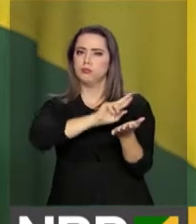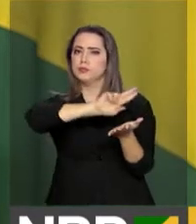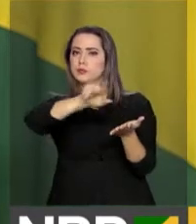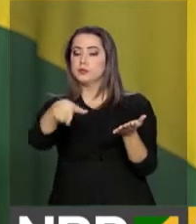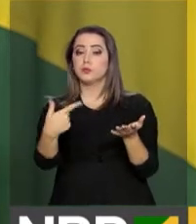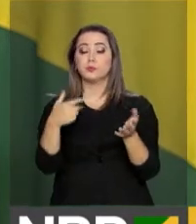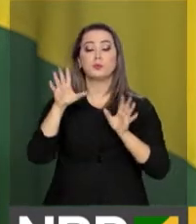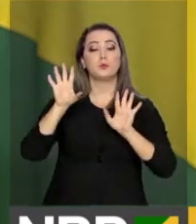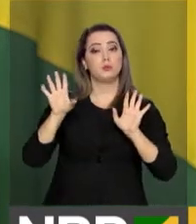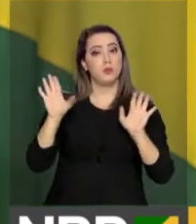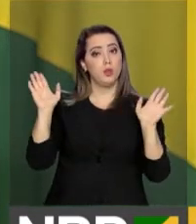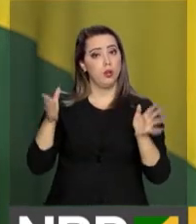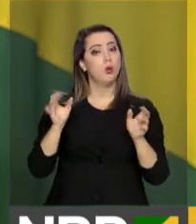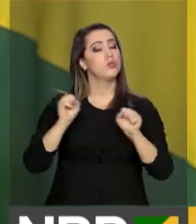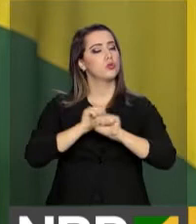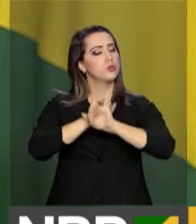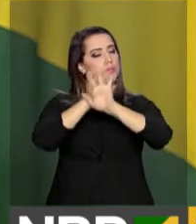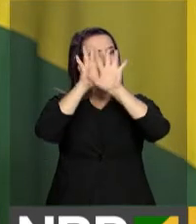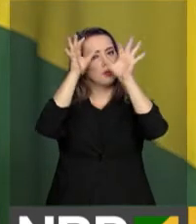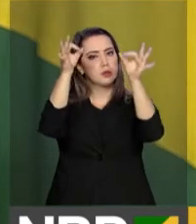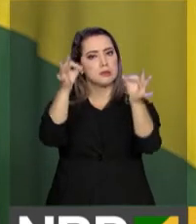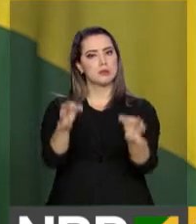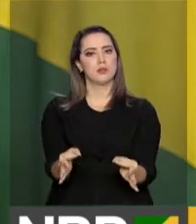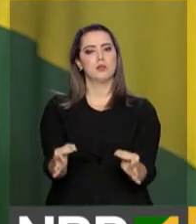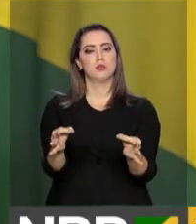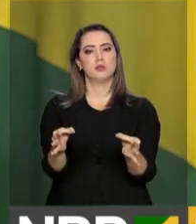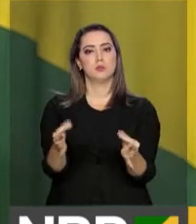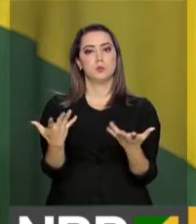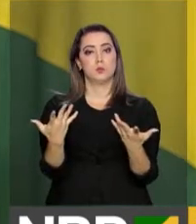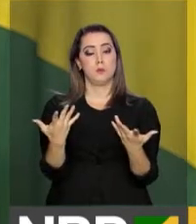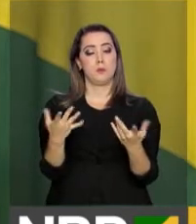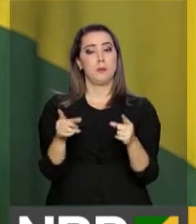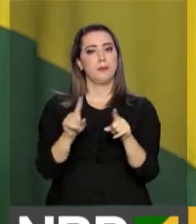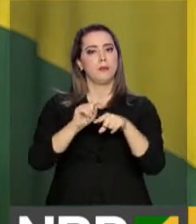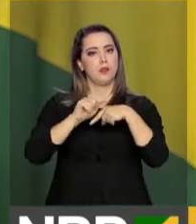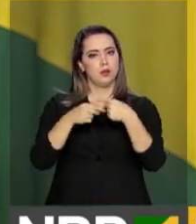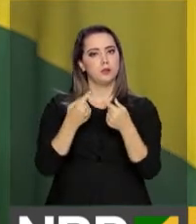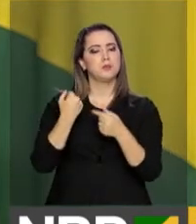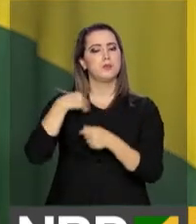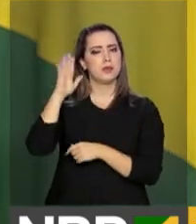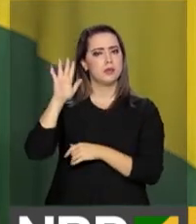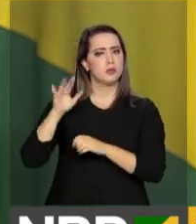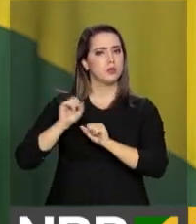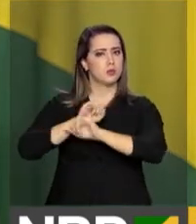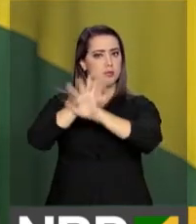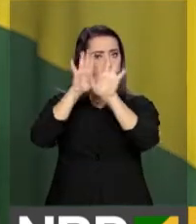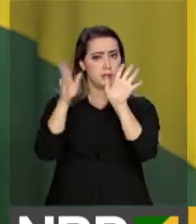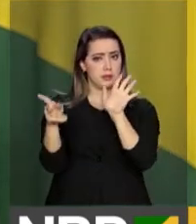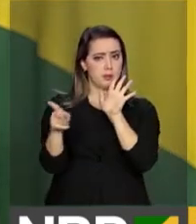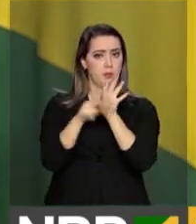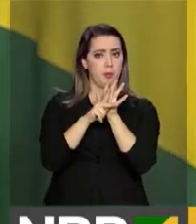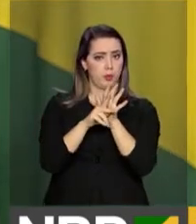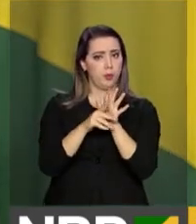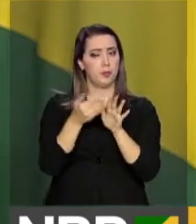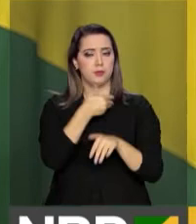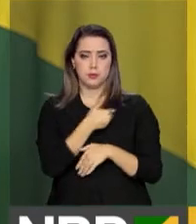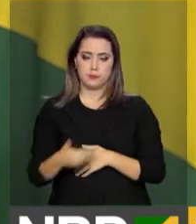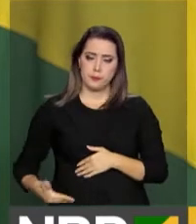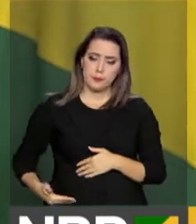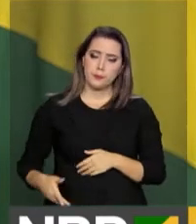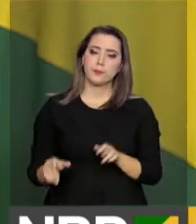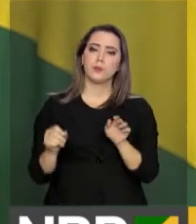vêm sendo esclarecidas e além do esclarecimento próprio que o governo